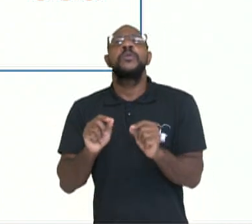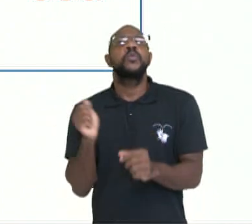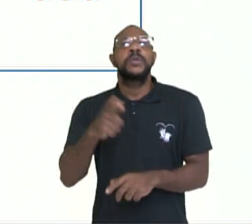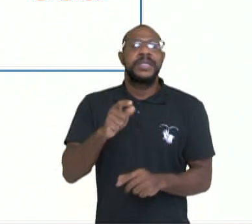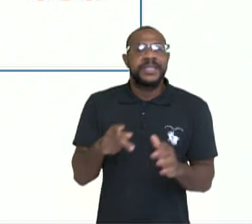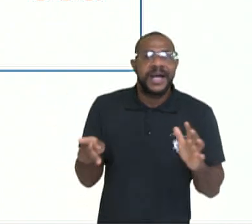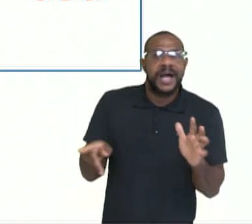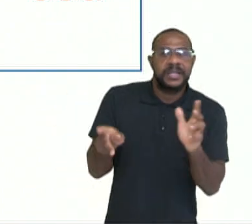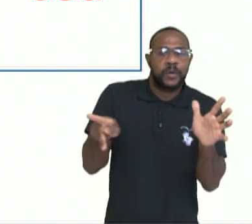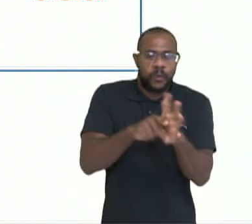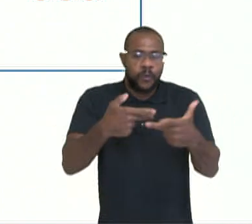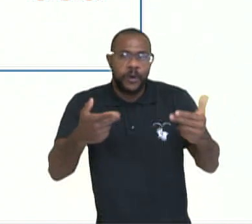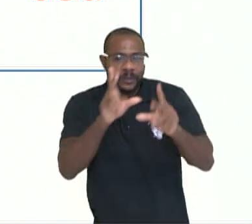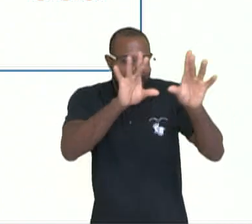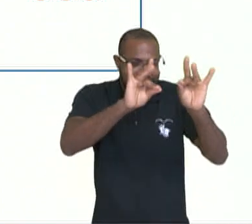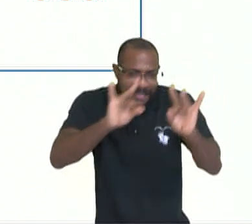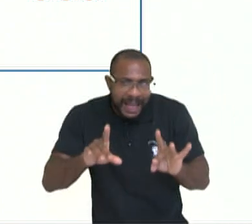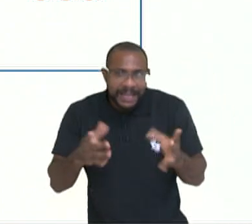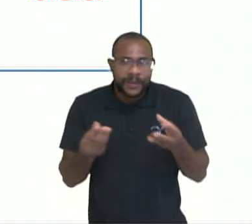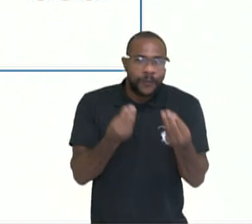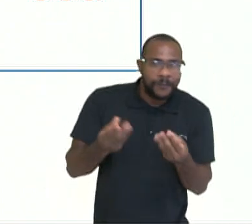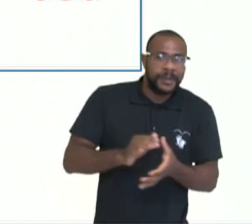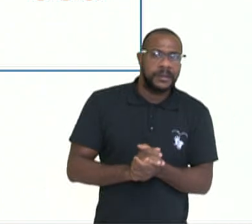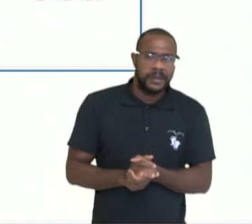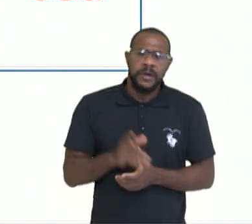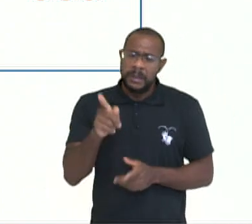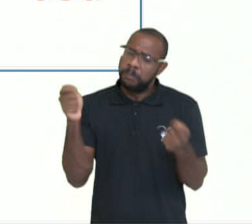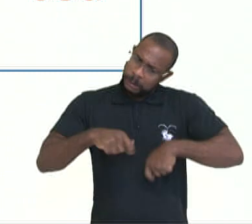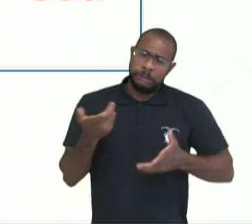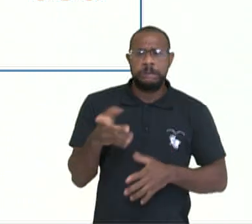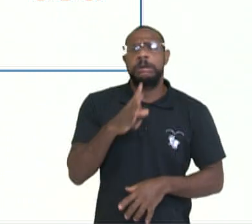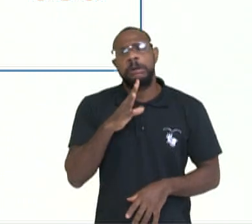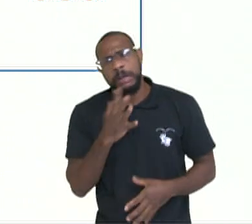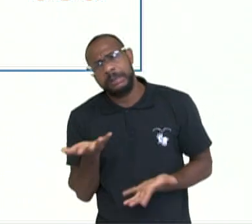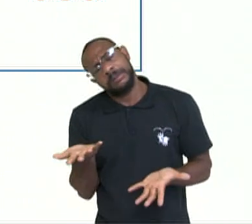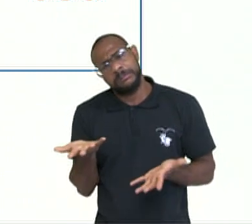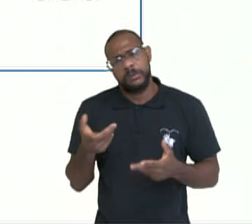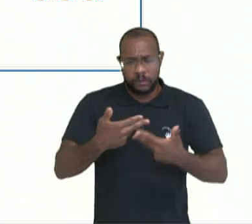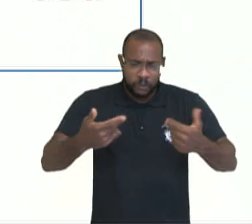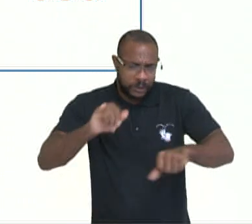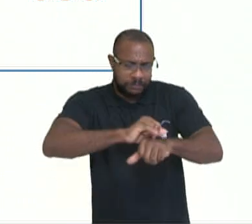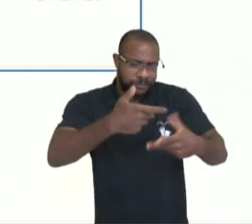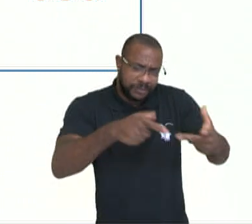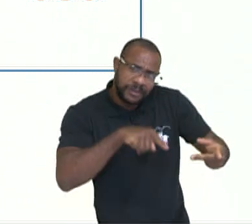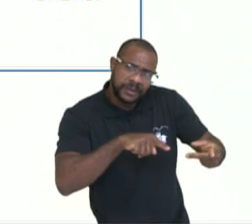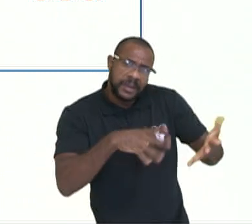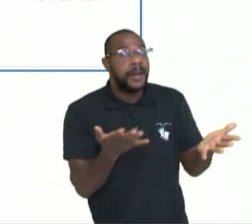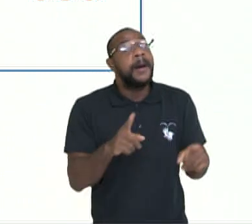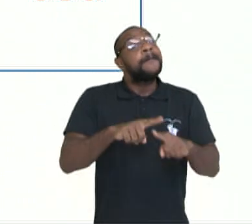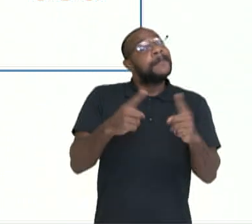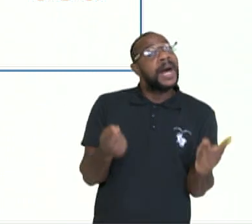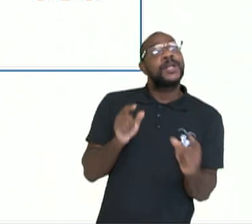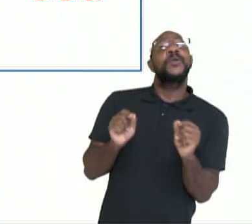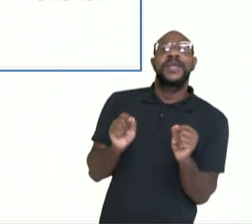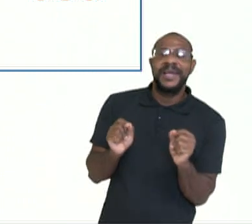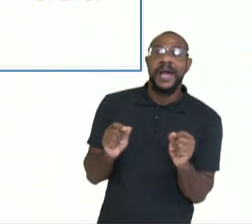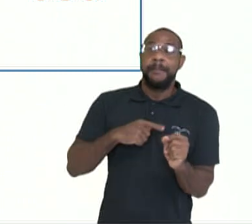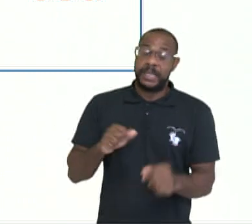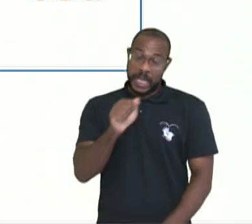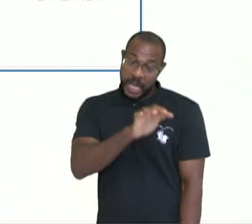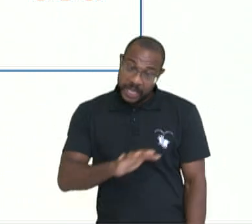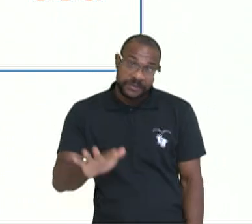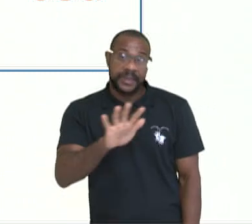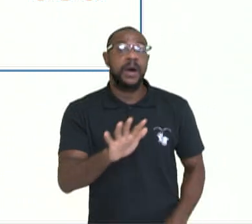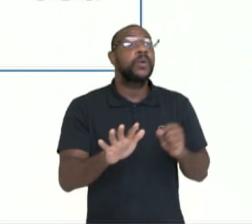coisa com seus detalhes e por aí vai. Pode ser que você conheça? Sim, eu espero que você conheça alguma coisa na totalidade. Mas, em geral,